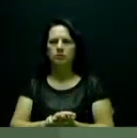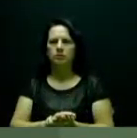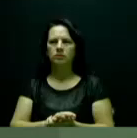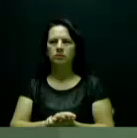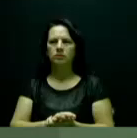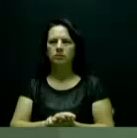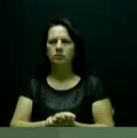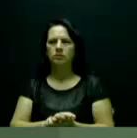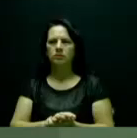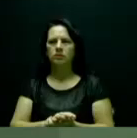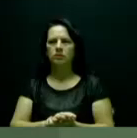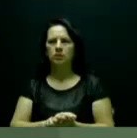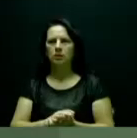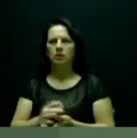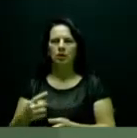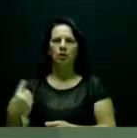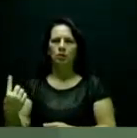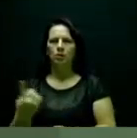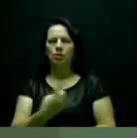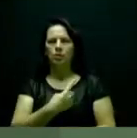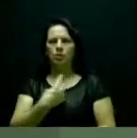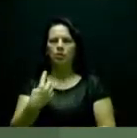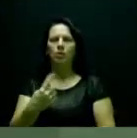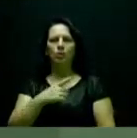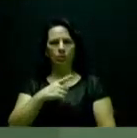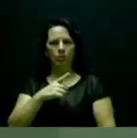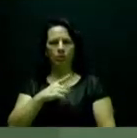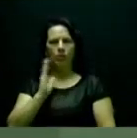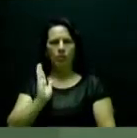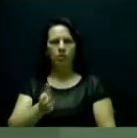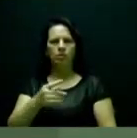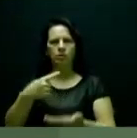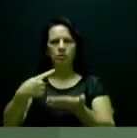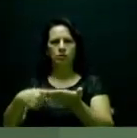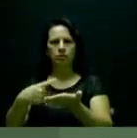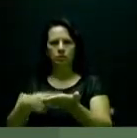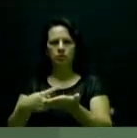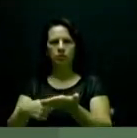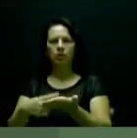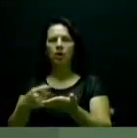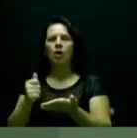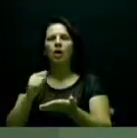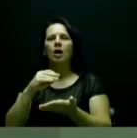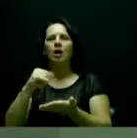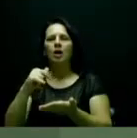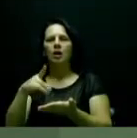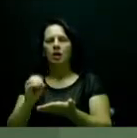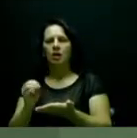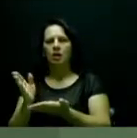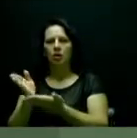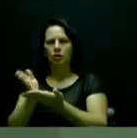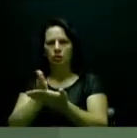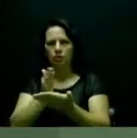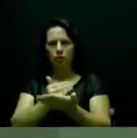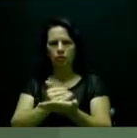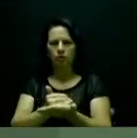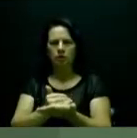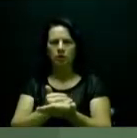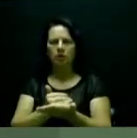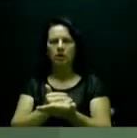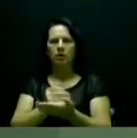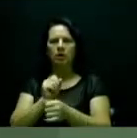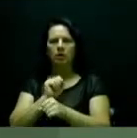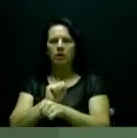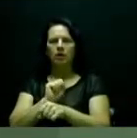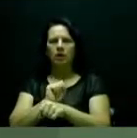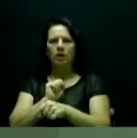E claro que nós aqui temos um compromisso de acompanhar as ações, né, todas as ações. E a gente